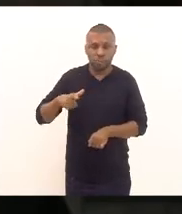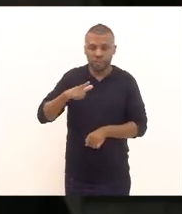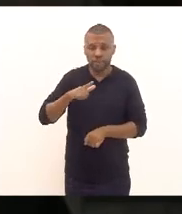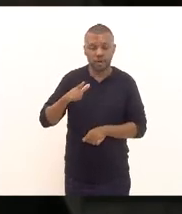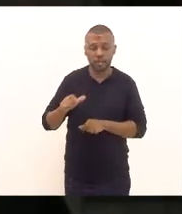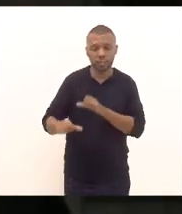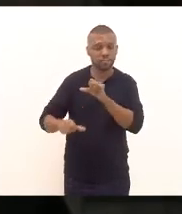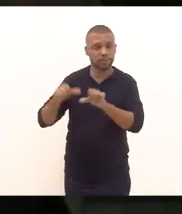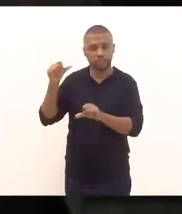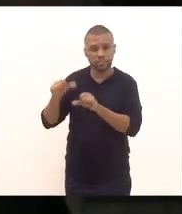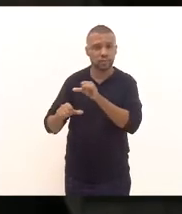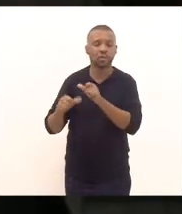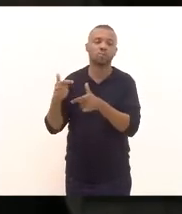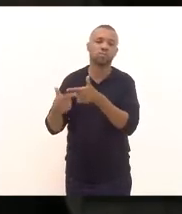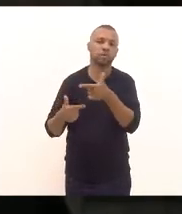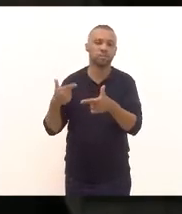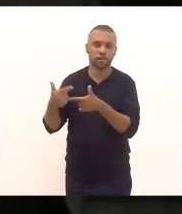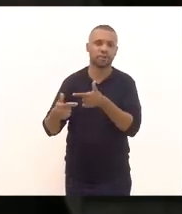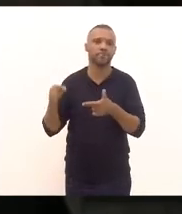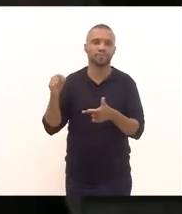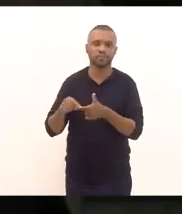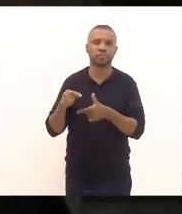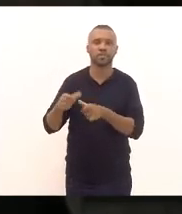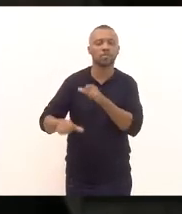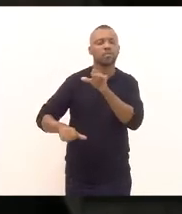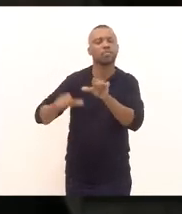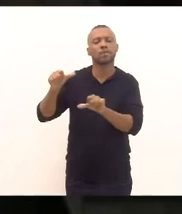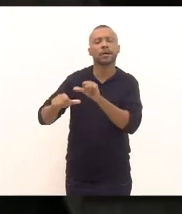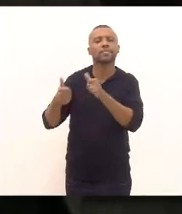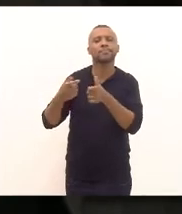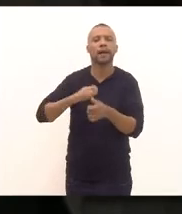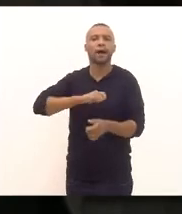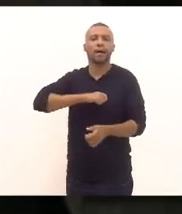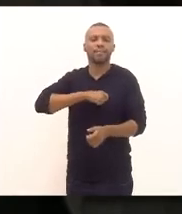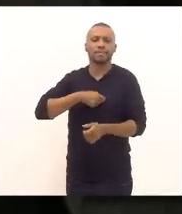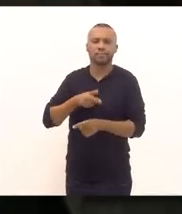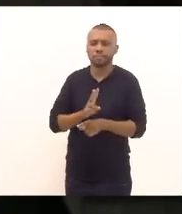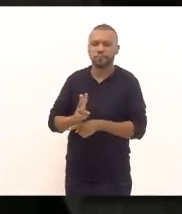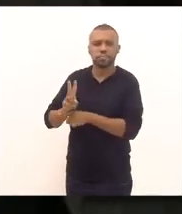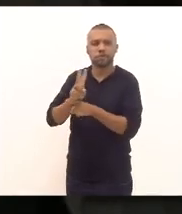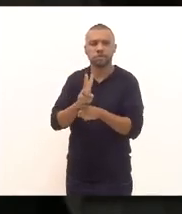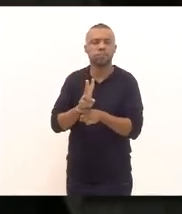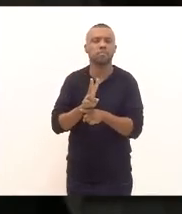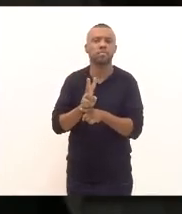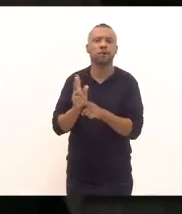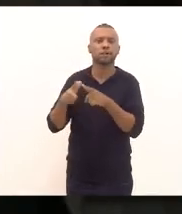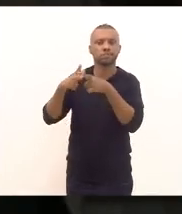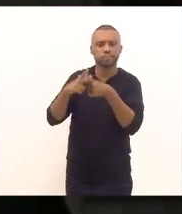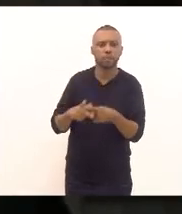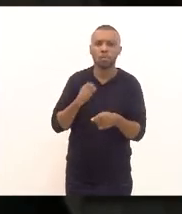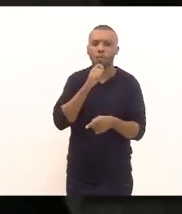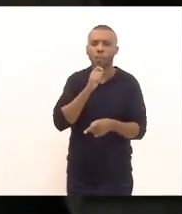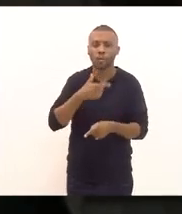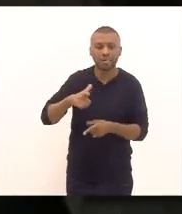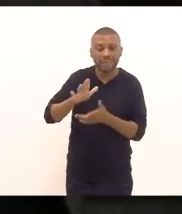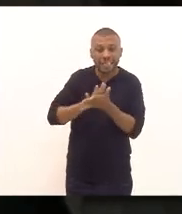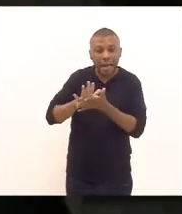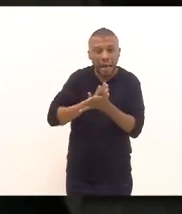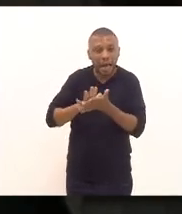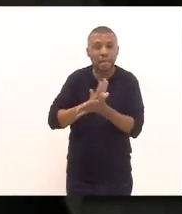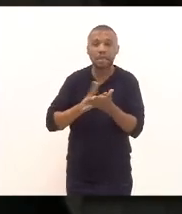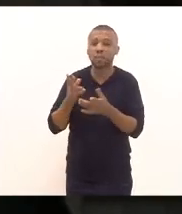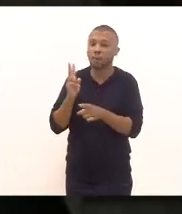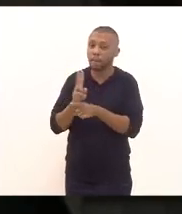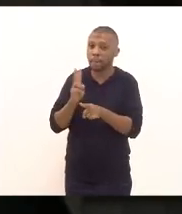de serviço se estruturasse para fiscalização e para regulação quando fez uma coisa nem outra não presta o serviço